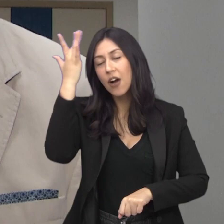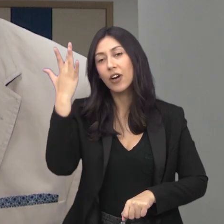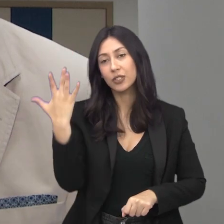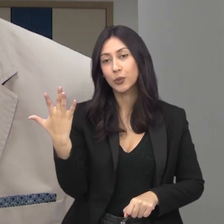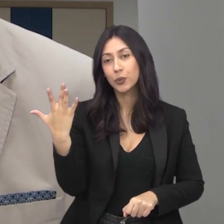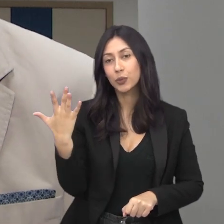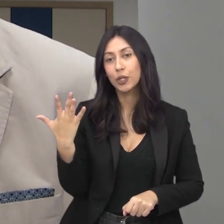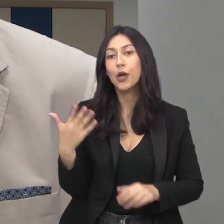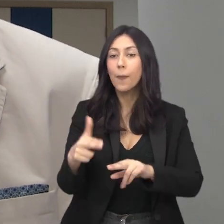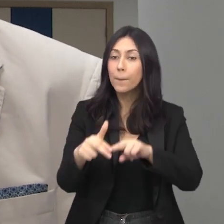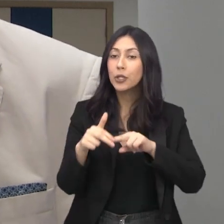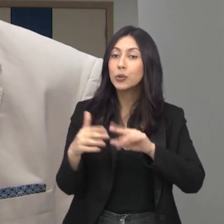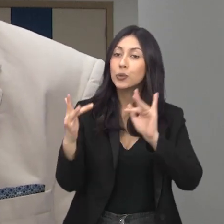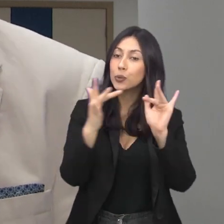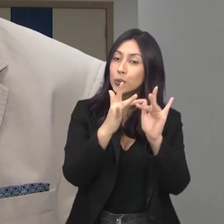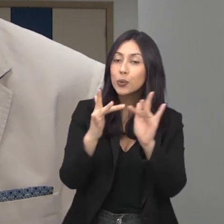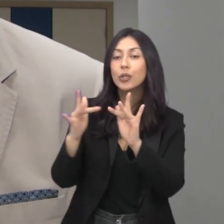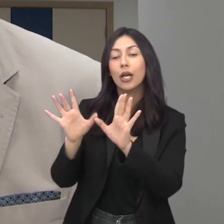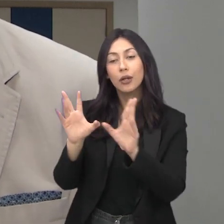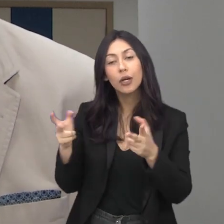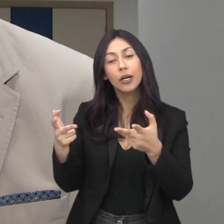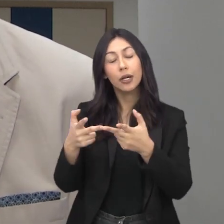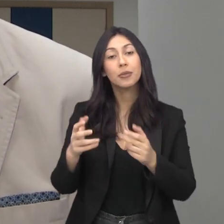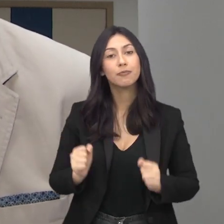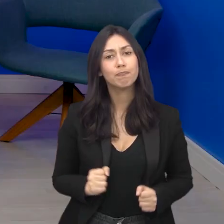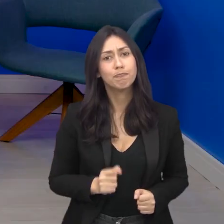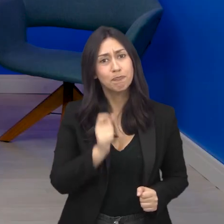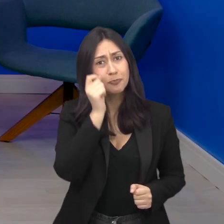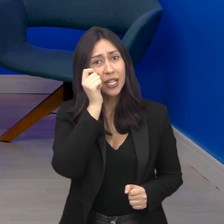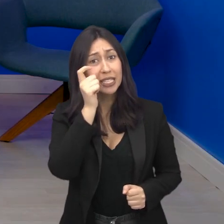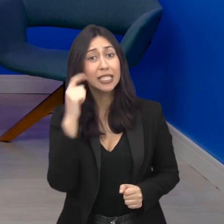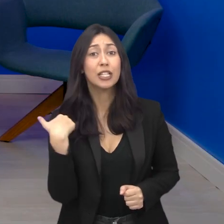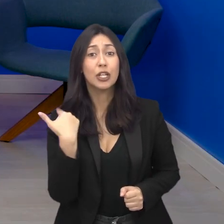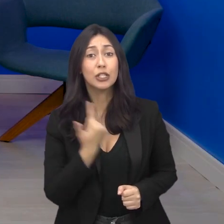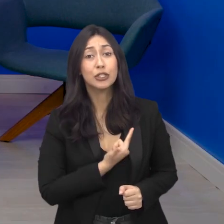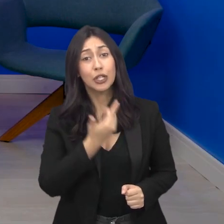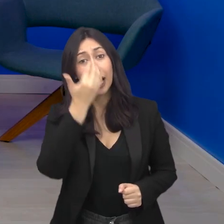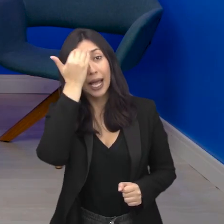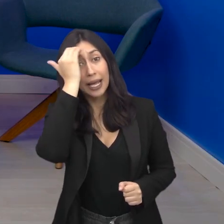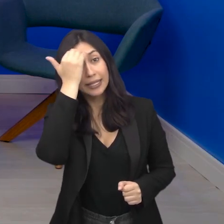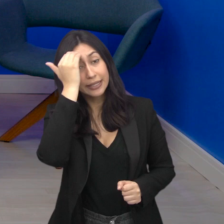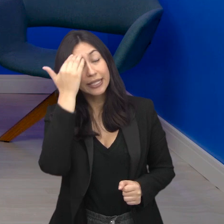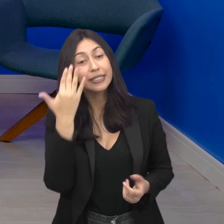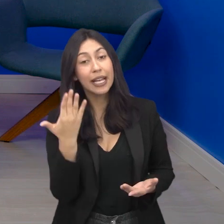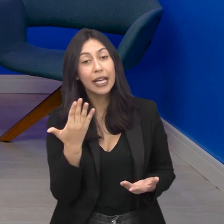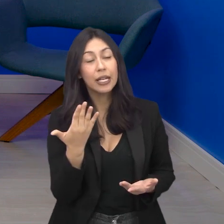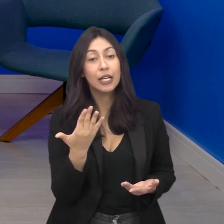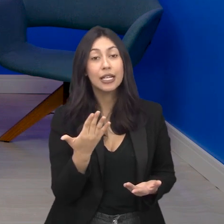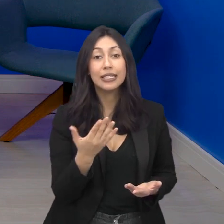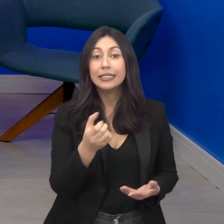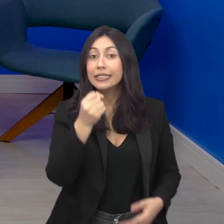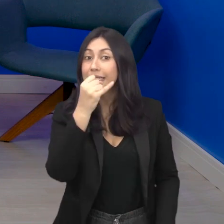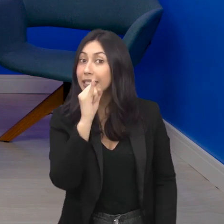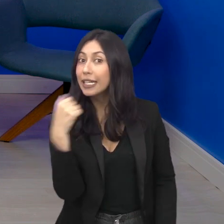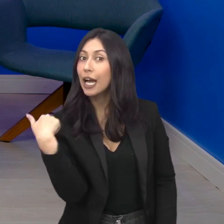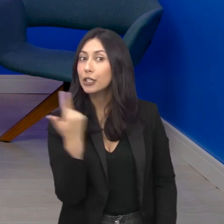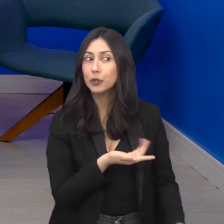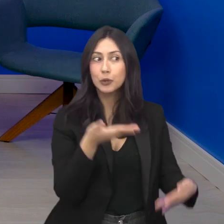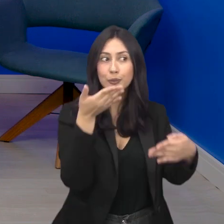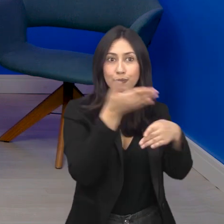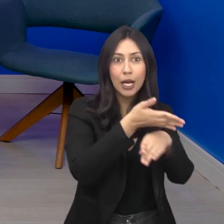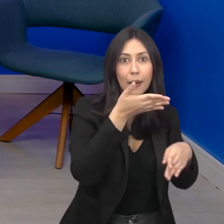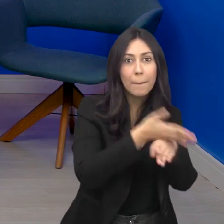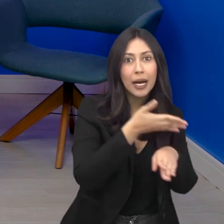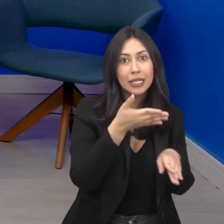para as reclamações, para ideias de projetos, é a Câmara Municipal. Tati, interessante a gente entender um pouco mais dessa equação, né? Quanto mais a